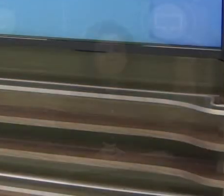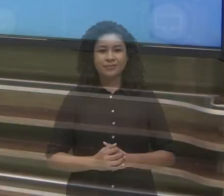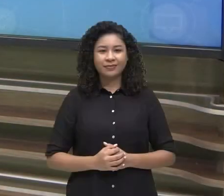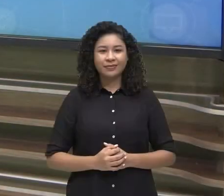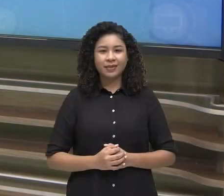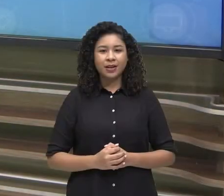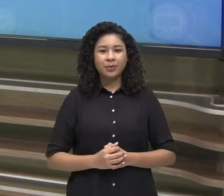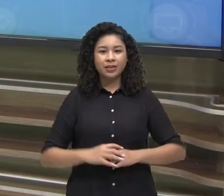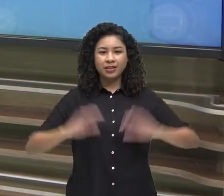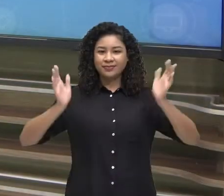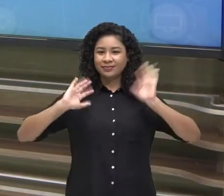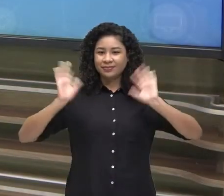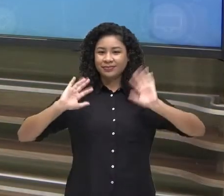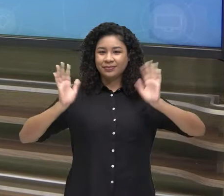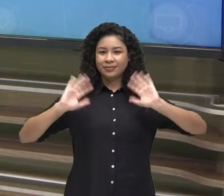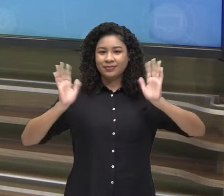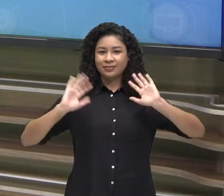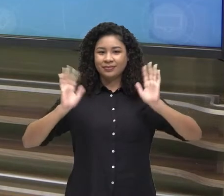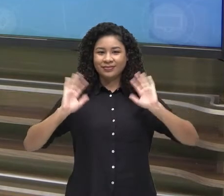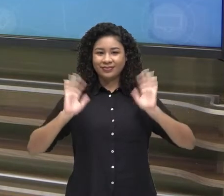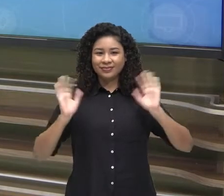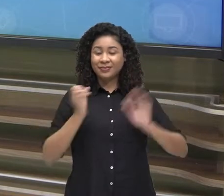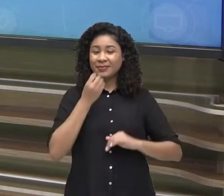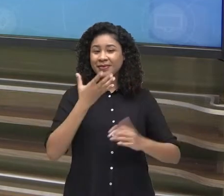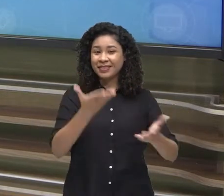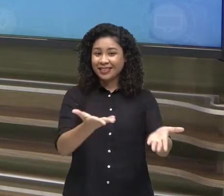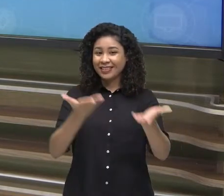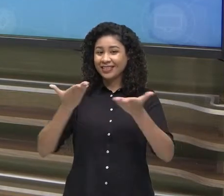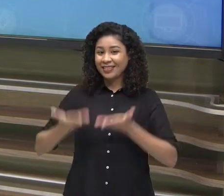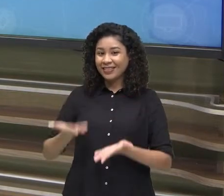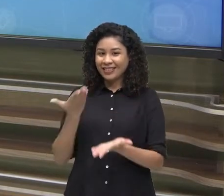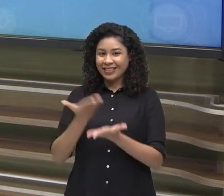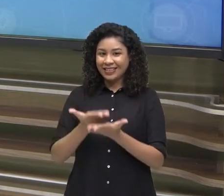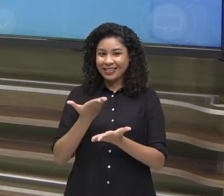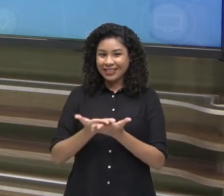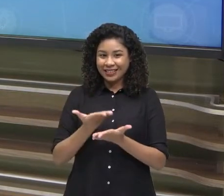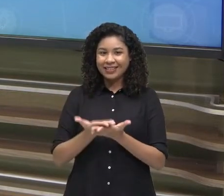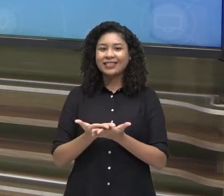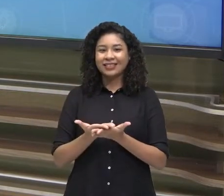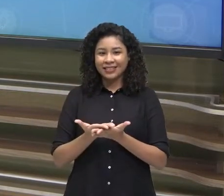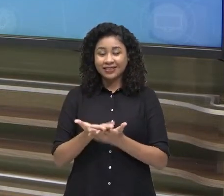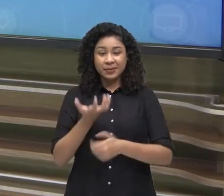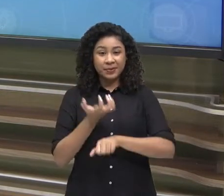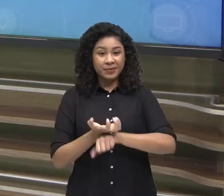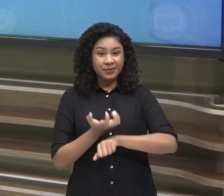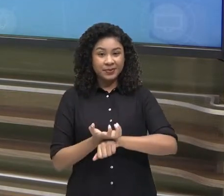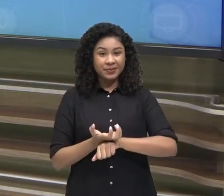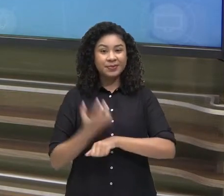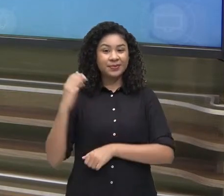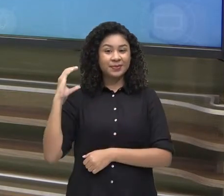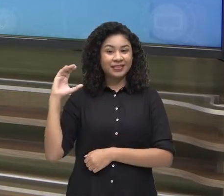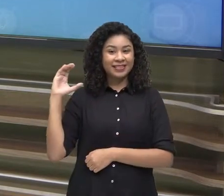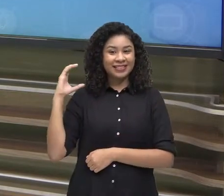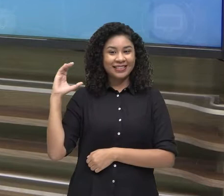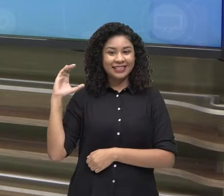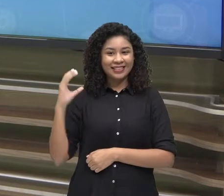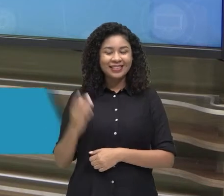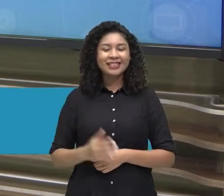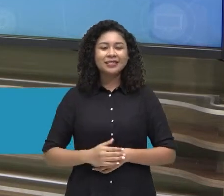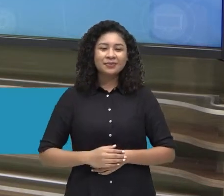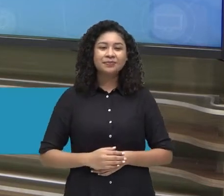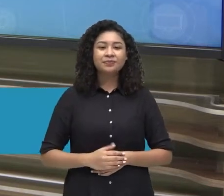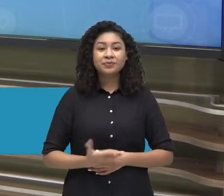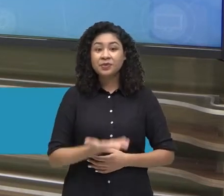Olá, alunos do 8º ano, sejam todos muito bem-vindos a mais uma aula do nosso componente de ciências. Vamos dar uma olhadinha agora aí na